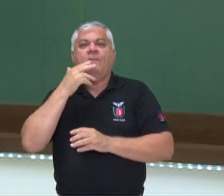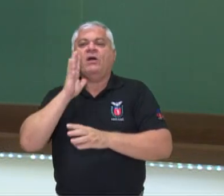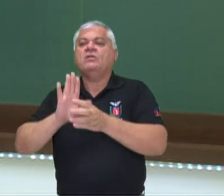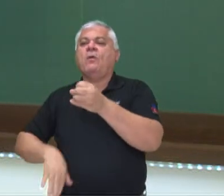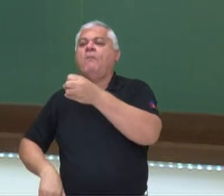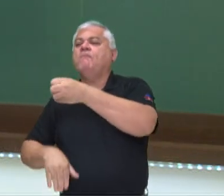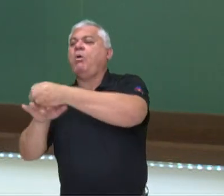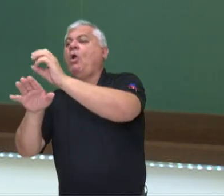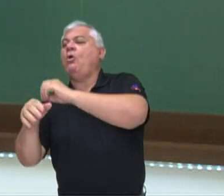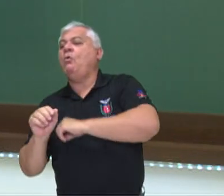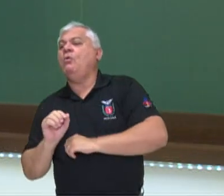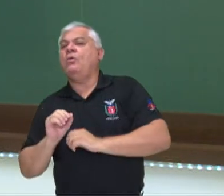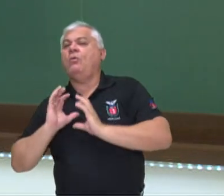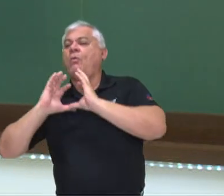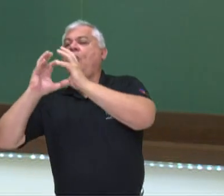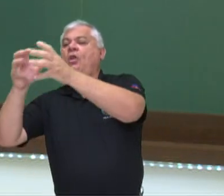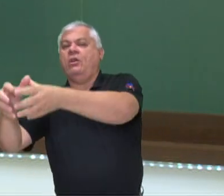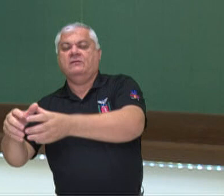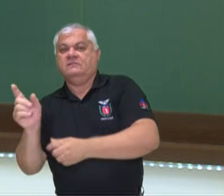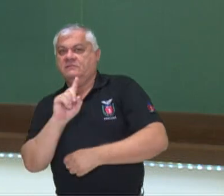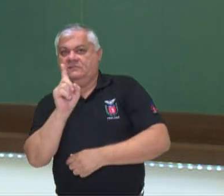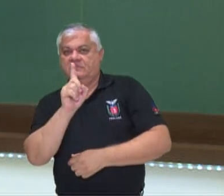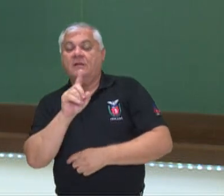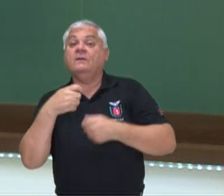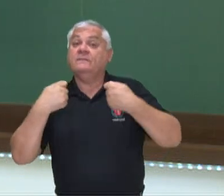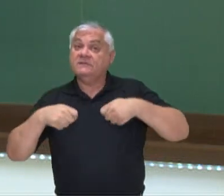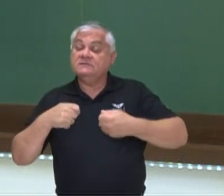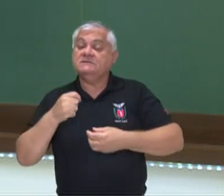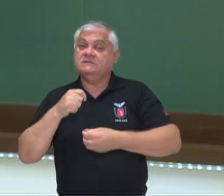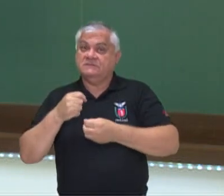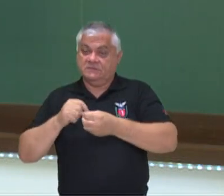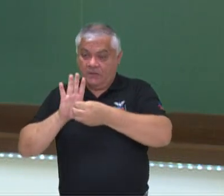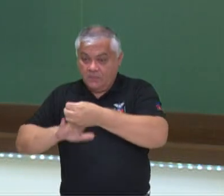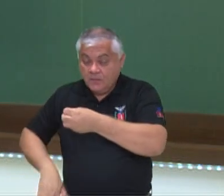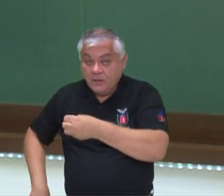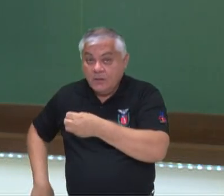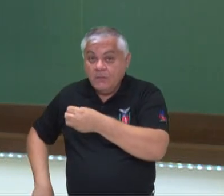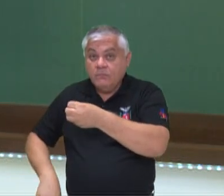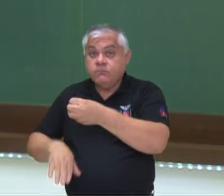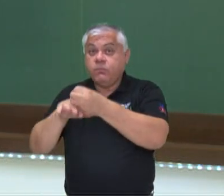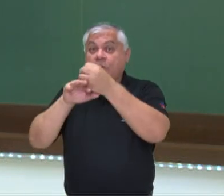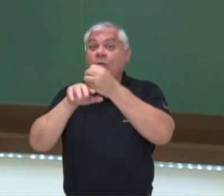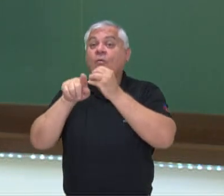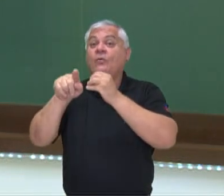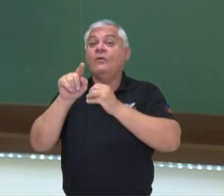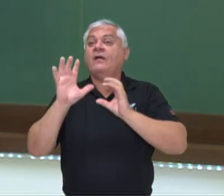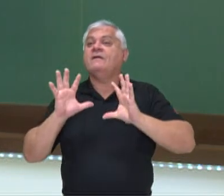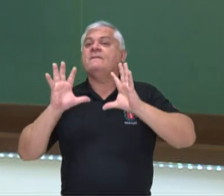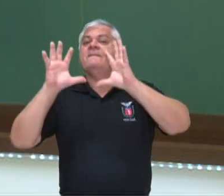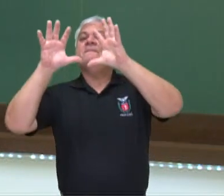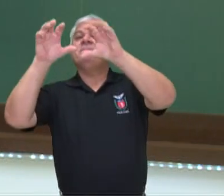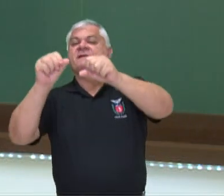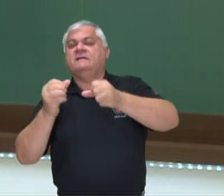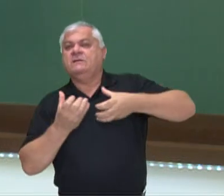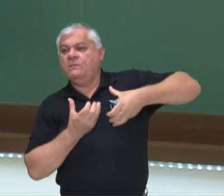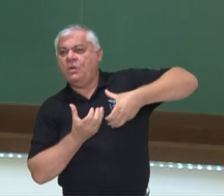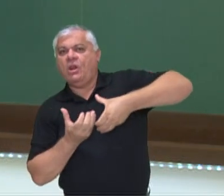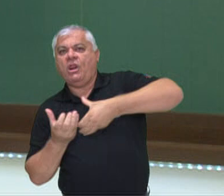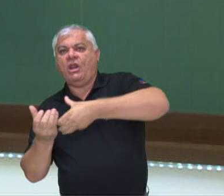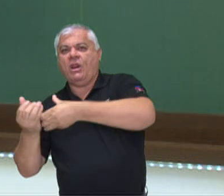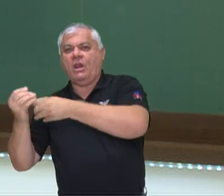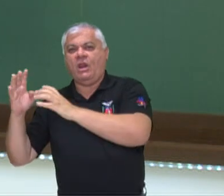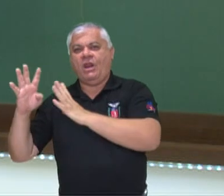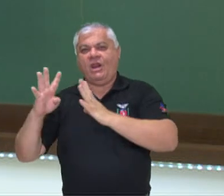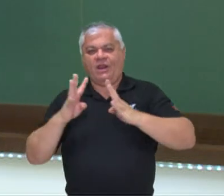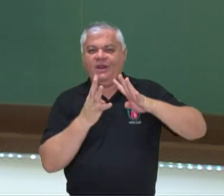lá na frente. Então no rugby não existe isso de a bola ser lançada para frente. O time tem que caminhar em bloco,